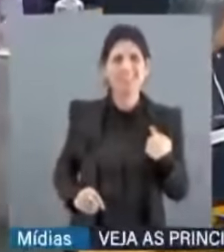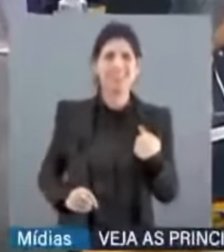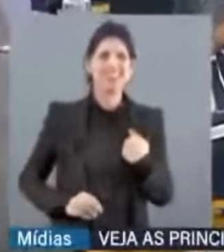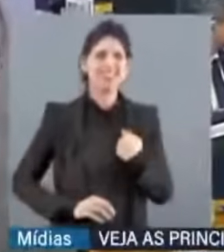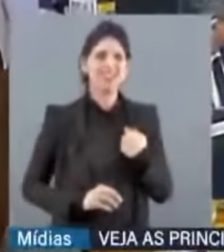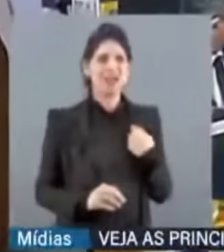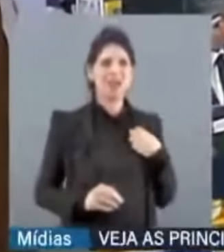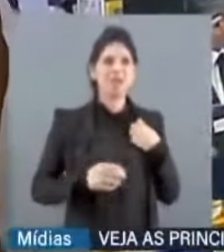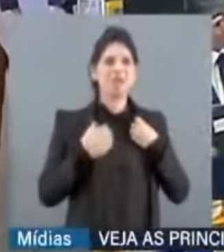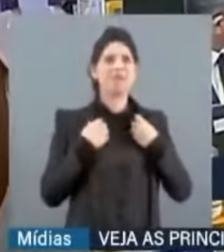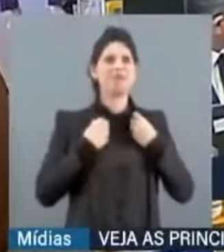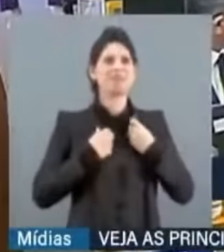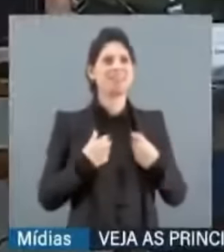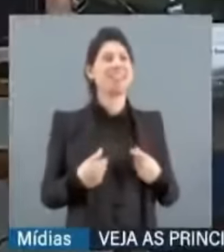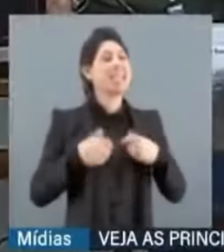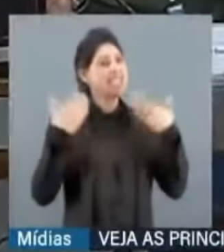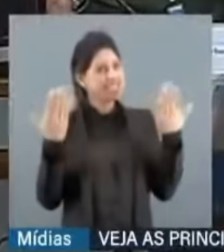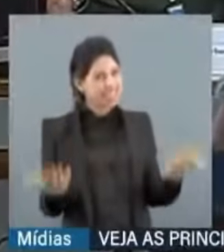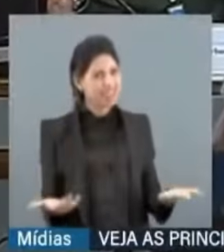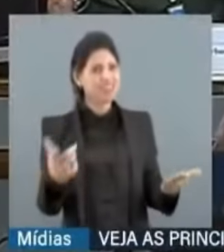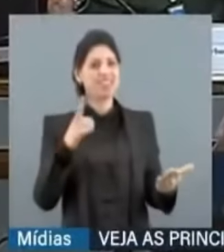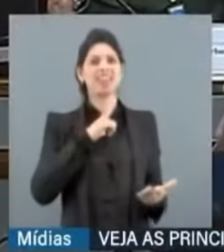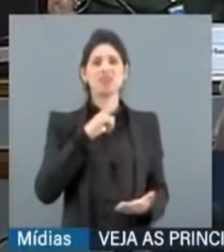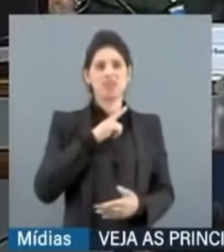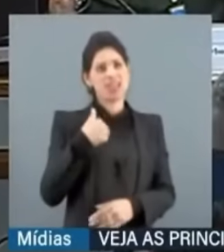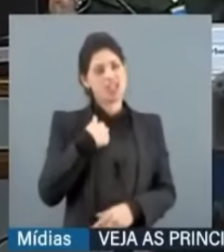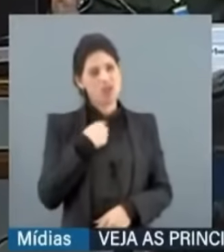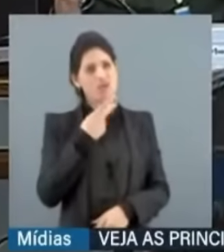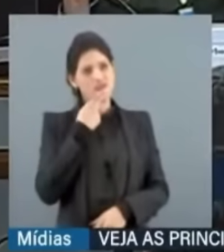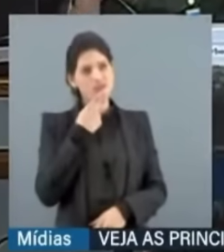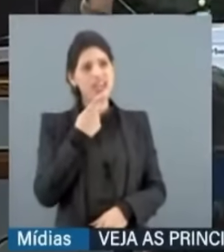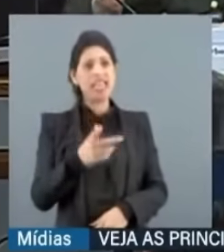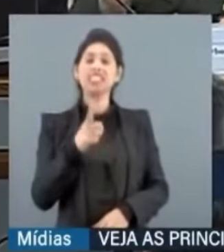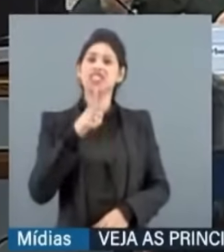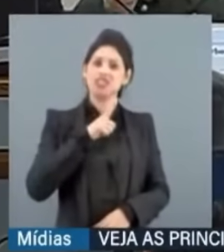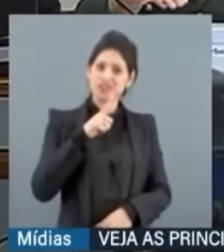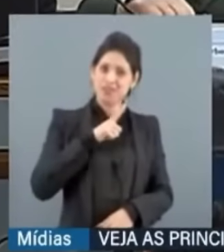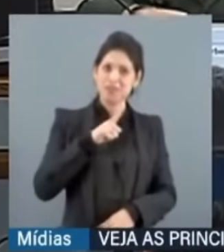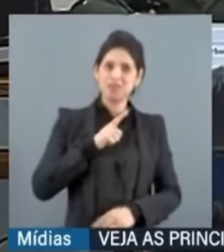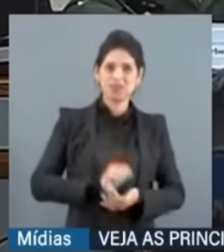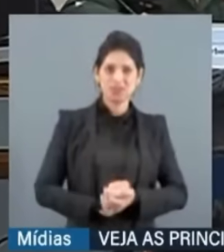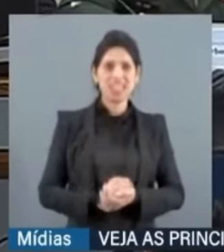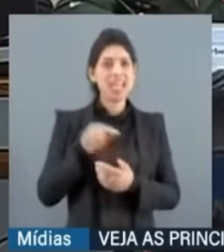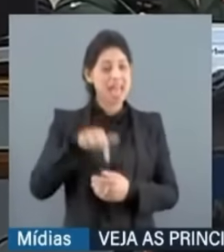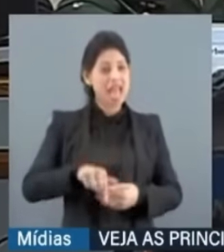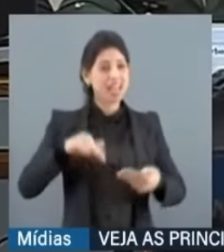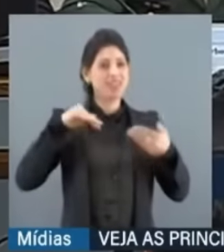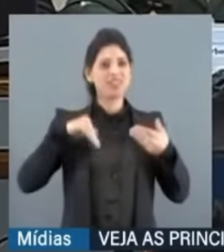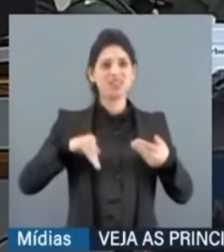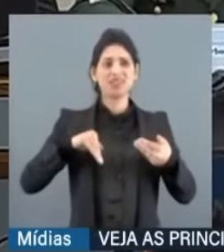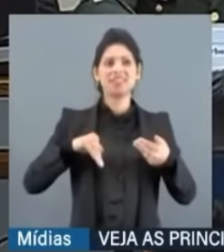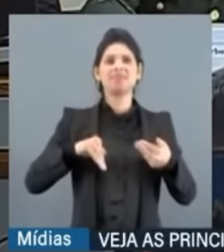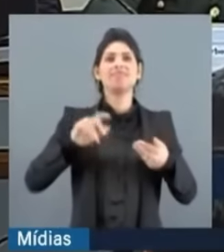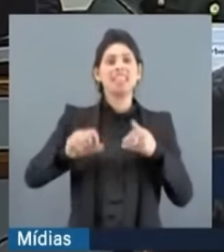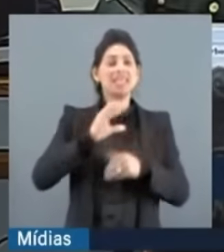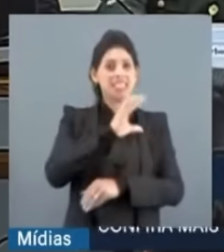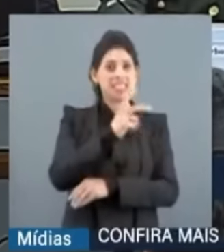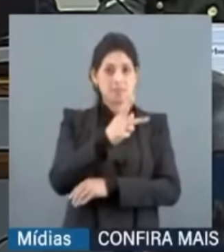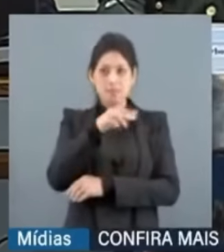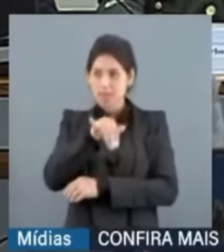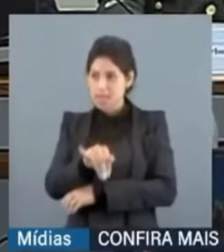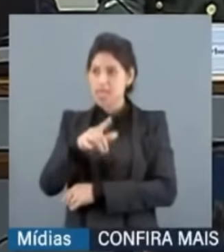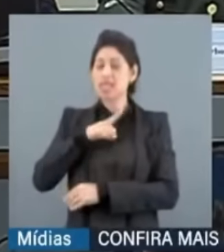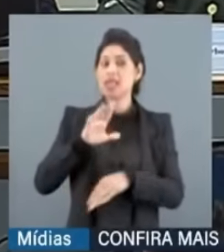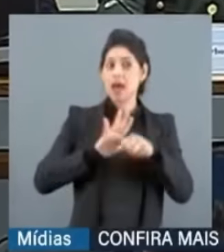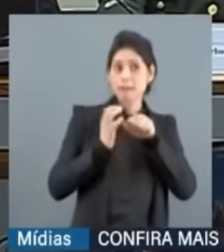Então, presidente, nós já tivemos aqui, eu vou finalizar, nós já tivemos aqui no Congresso Nacional, na CPI da pandemia,